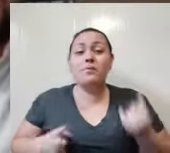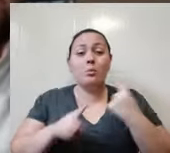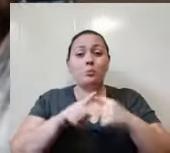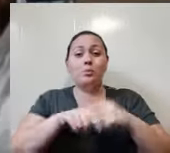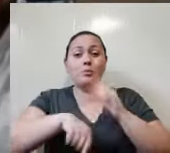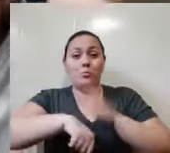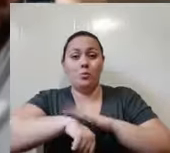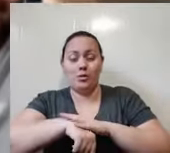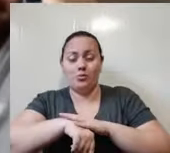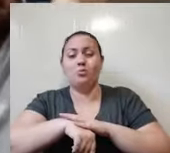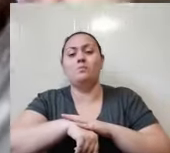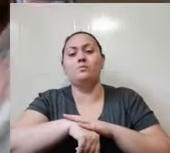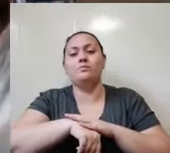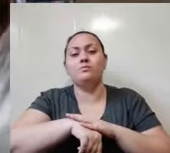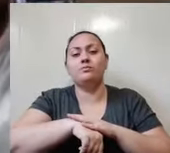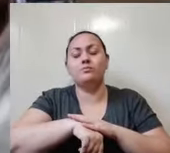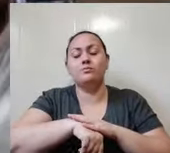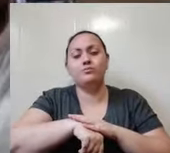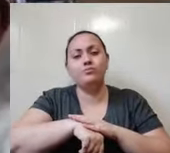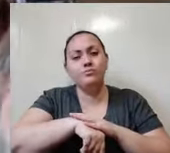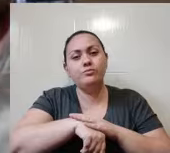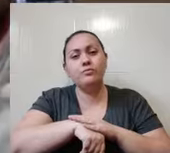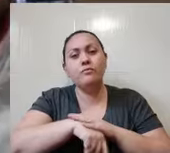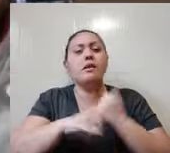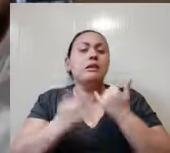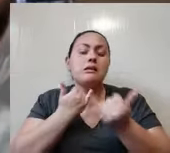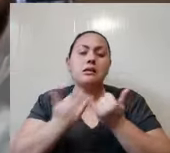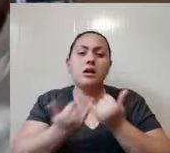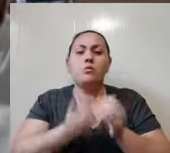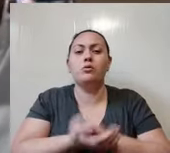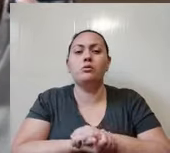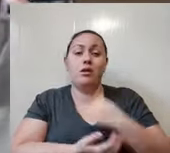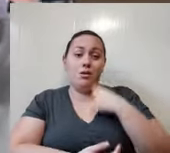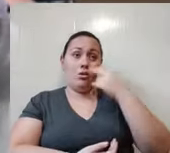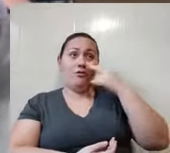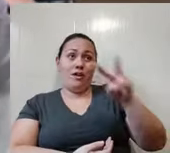situação. Porque daí, nesses momentos, a gente não. Porque quando a gente